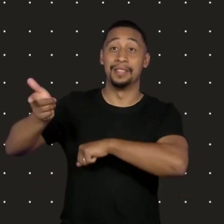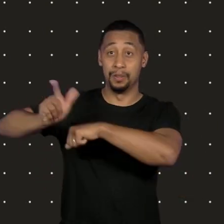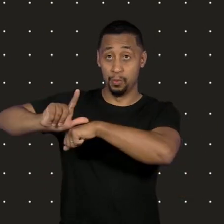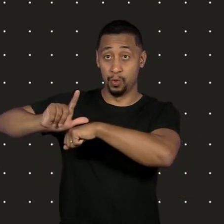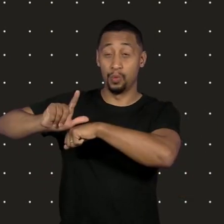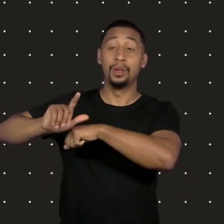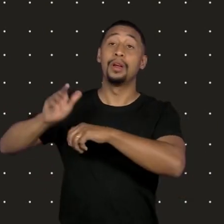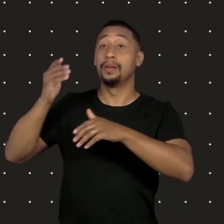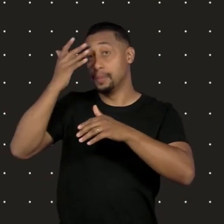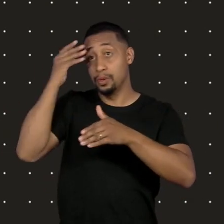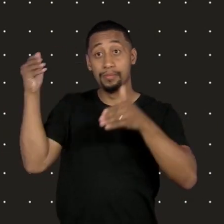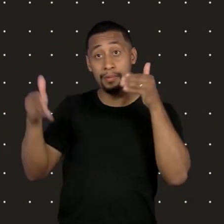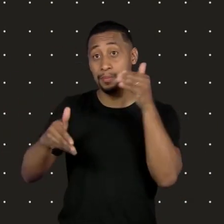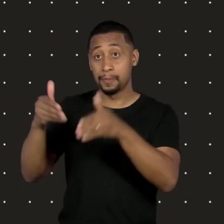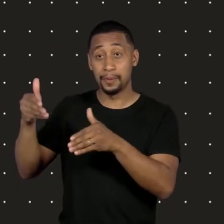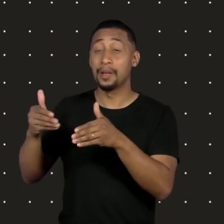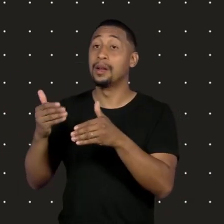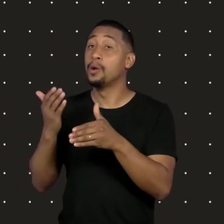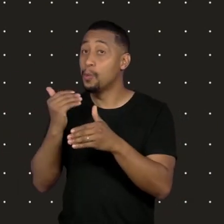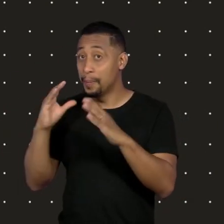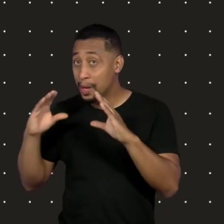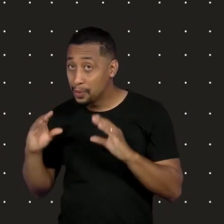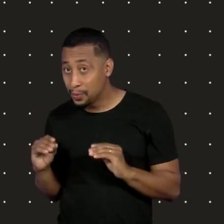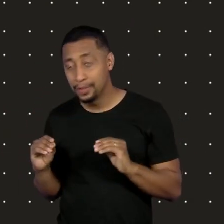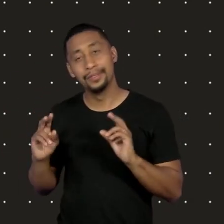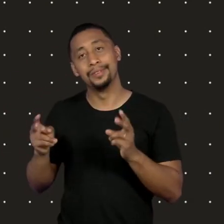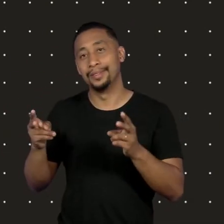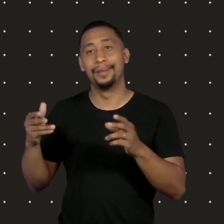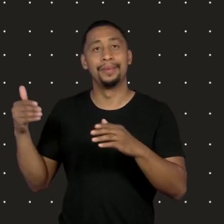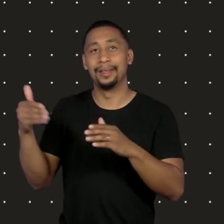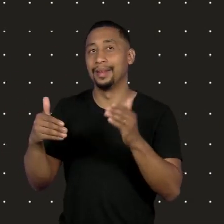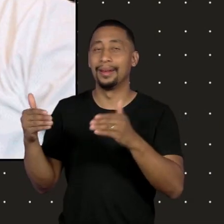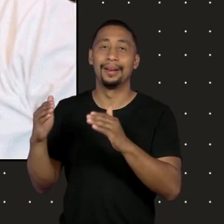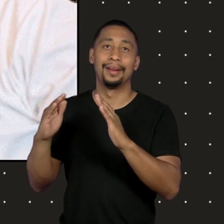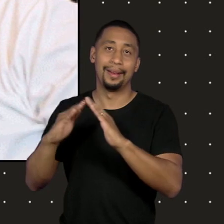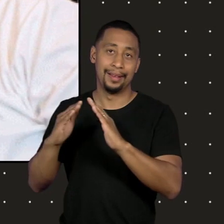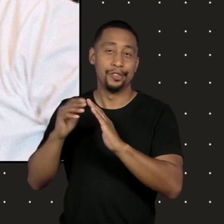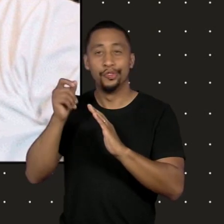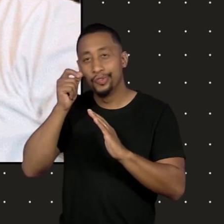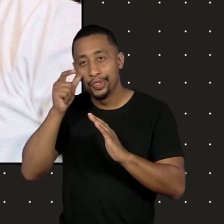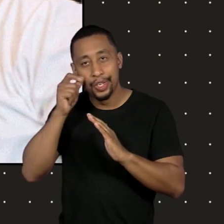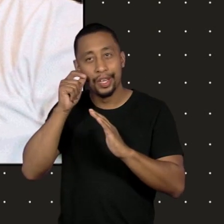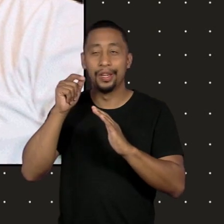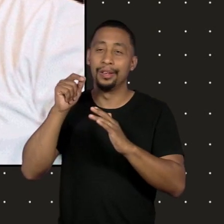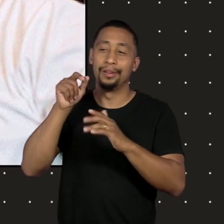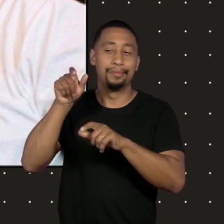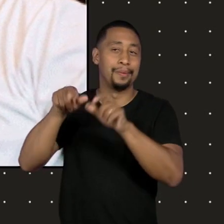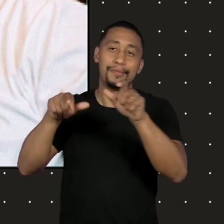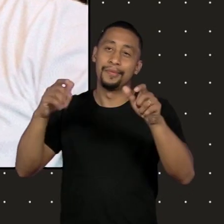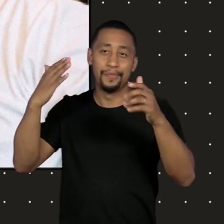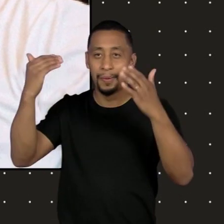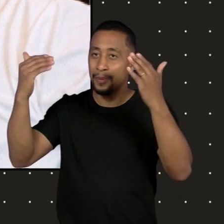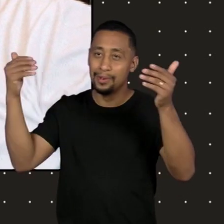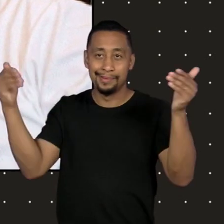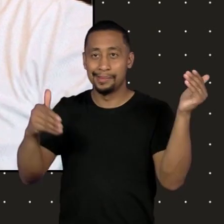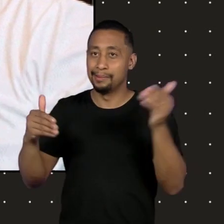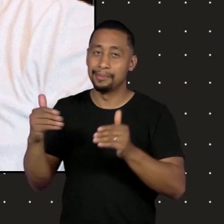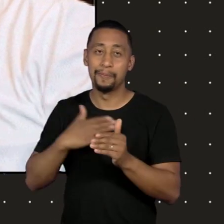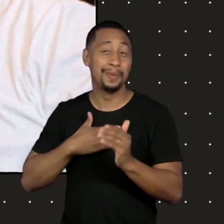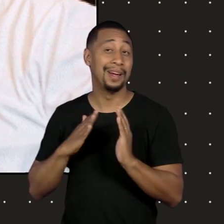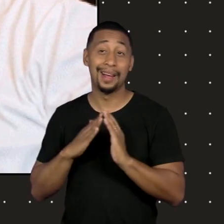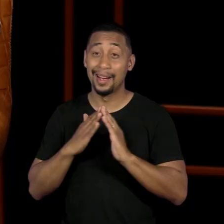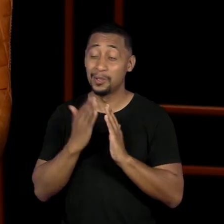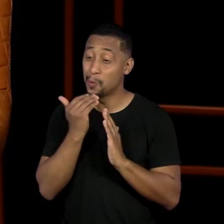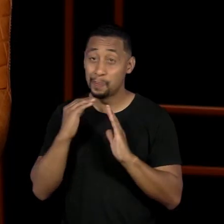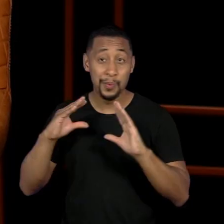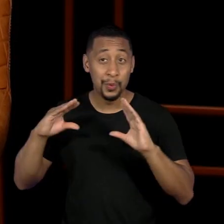casa. O Milton ia cantar a Lisboa, o jantar era lá em casa. O Chico ia cantar a Lisboa, o jantar era lá em casa. Mas isso já depois nós temos trabalhado, portanto, não